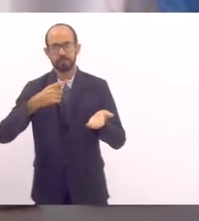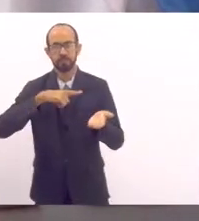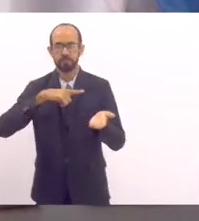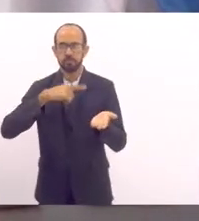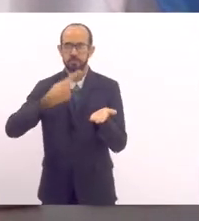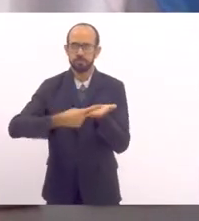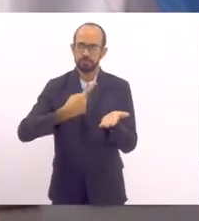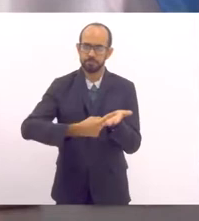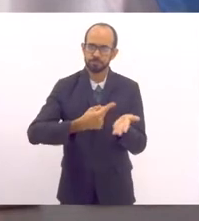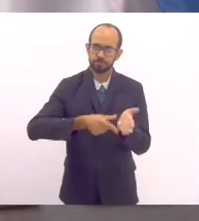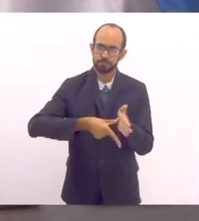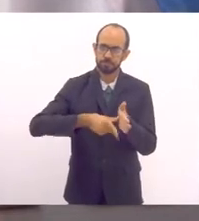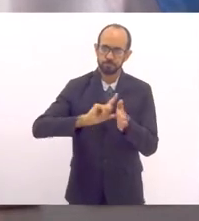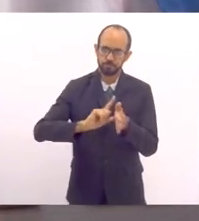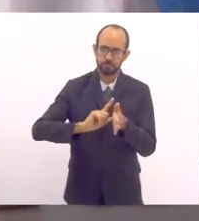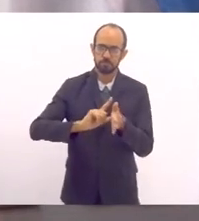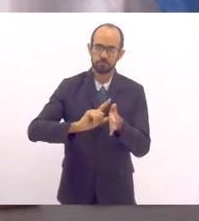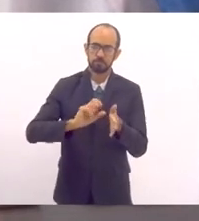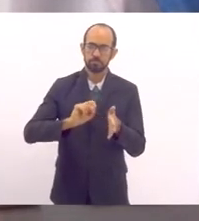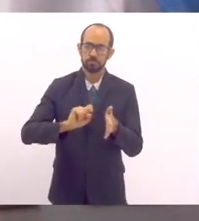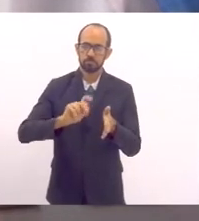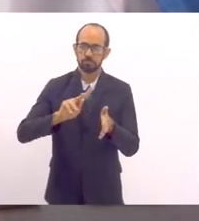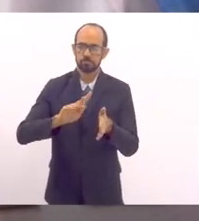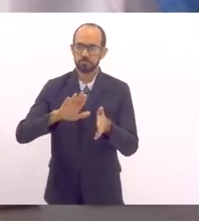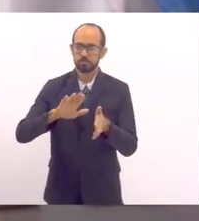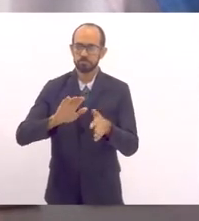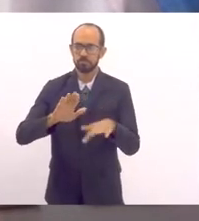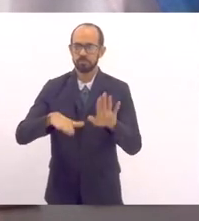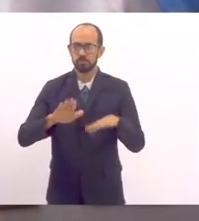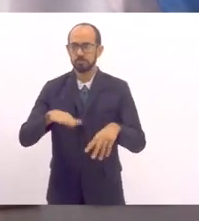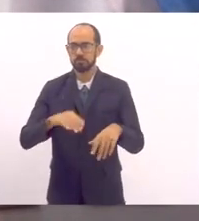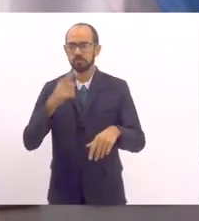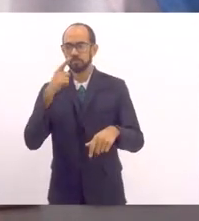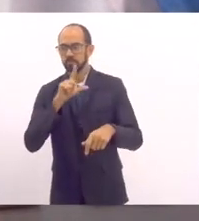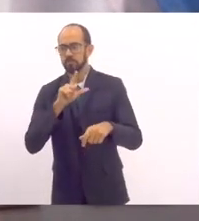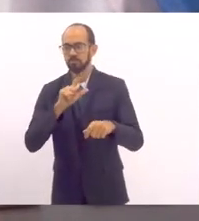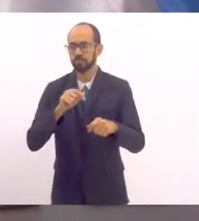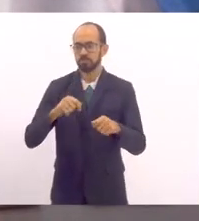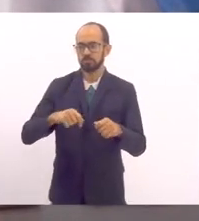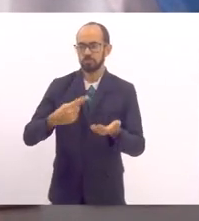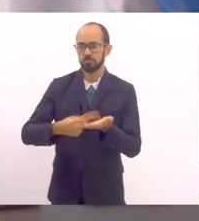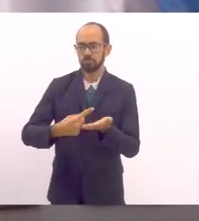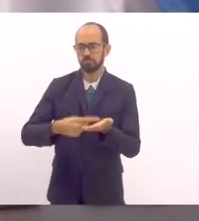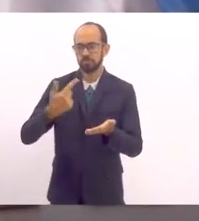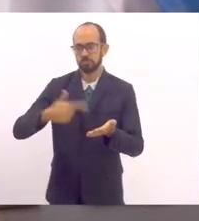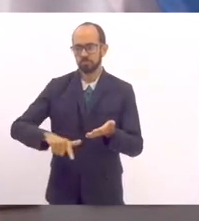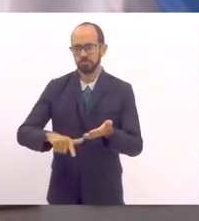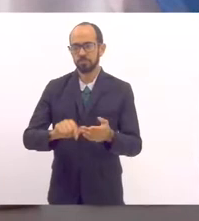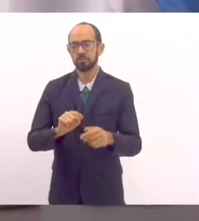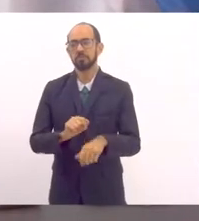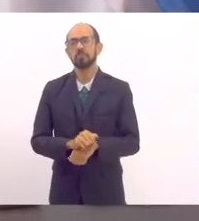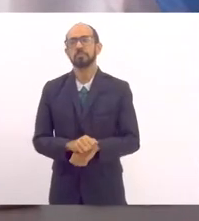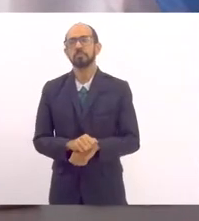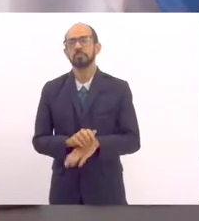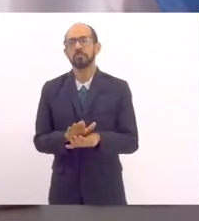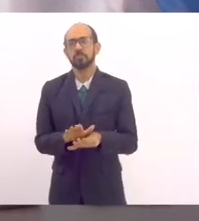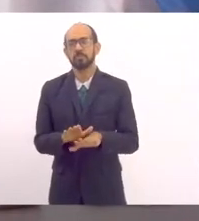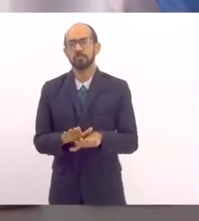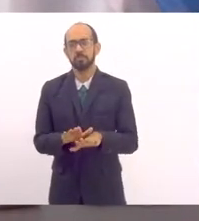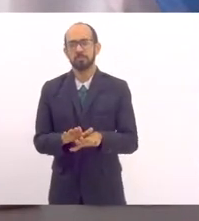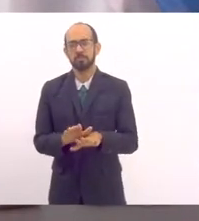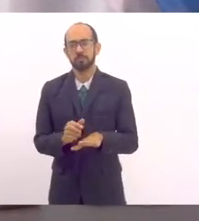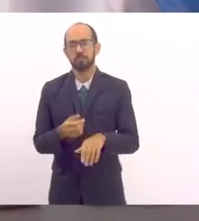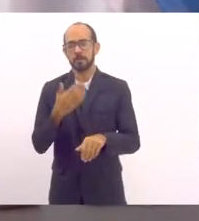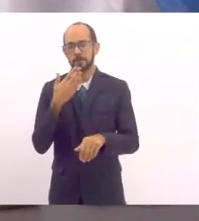marcadas anteriormente e ficamos impossibilitados de remarcar, refazer, mas você escalar